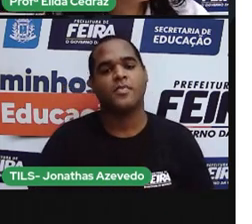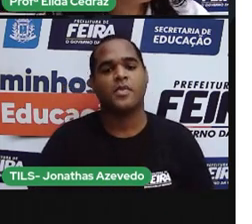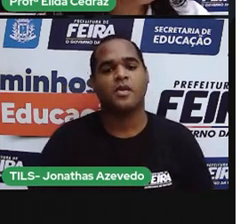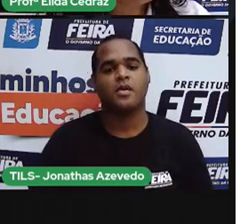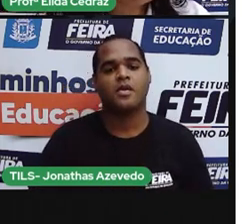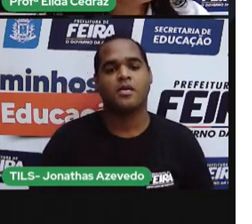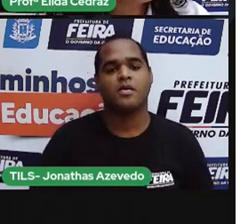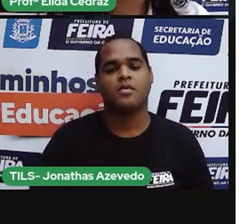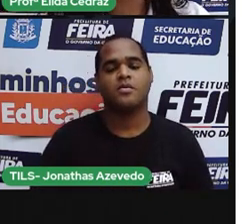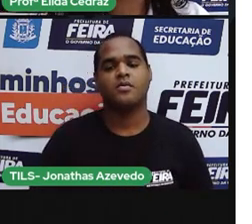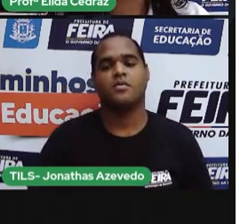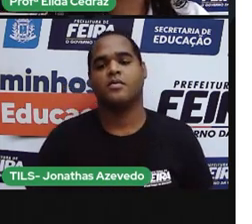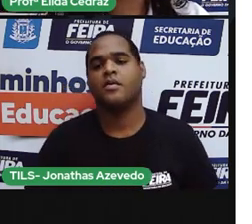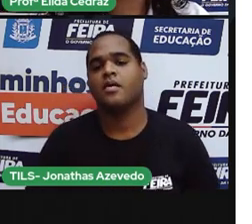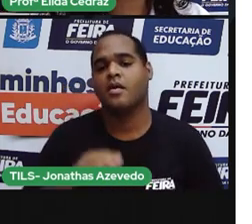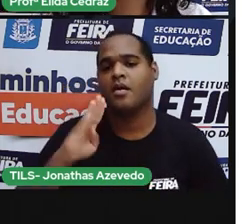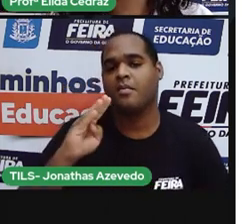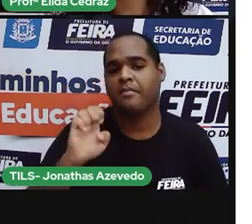Beto tinha 11